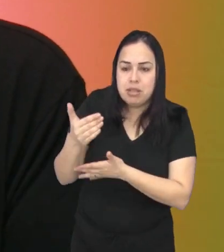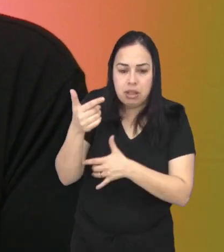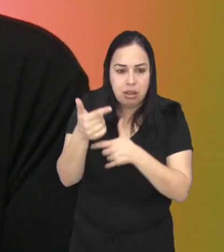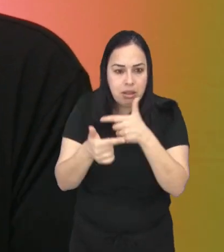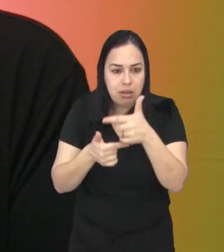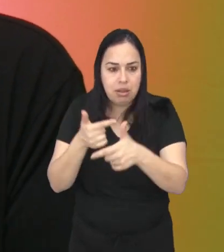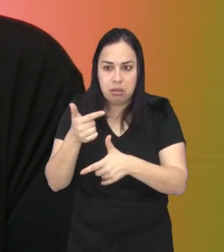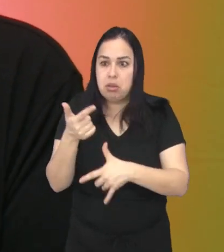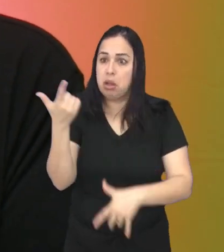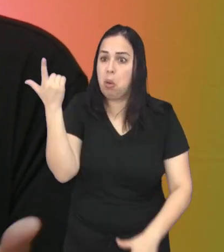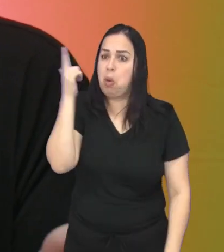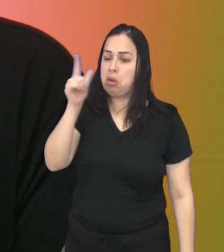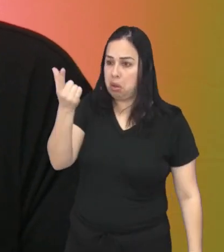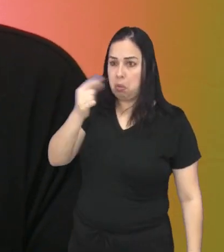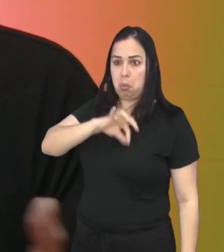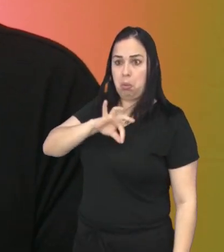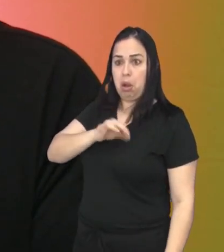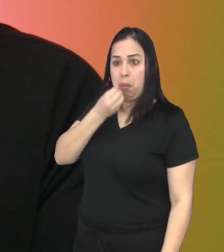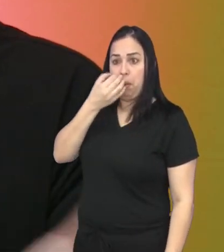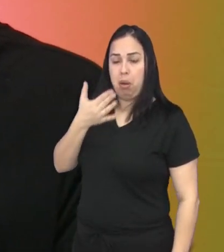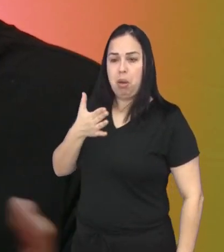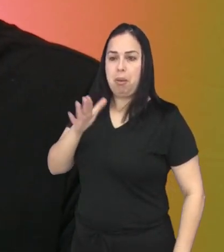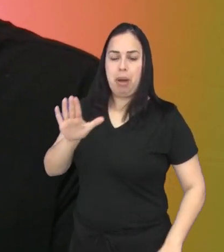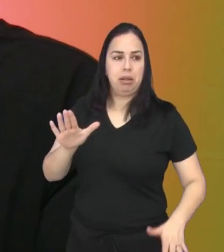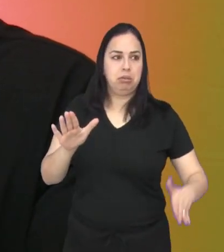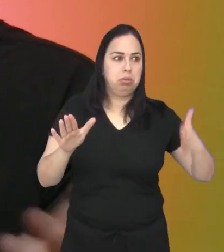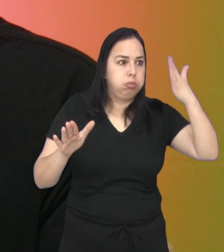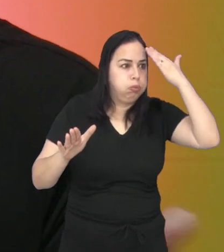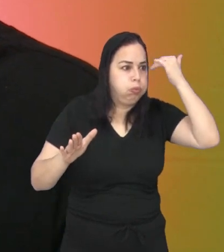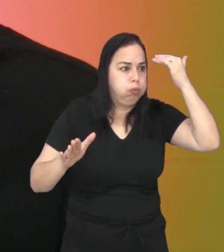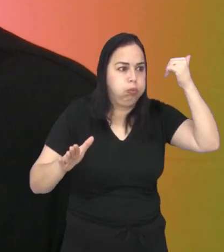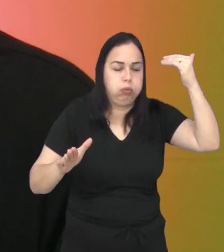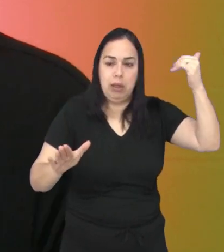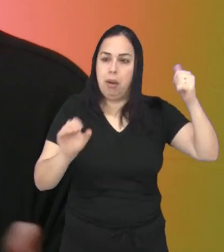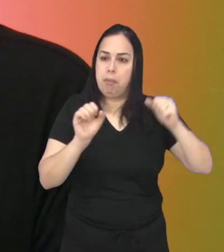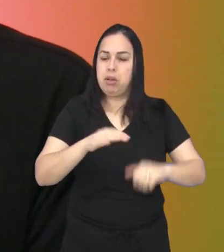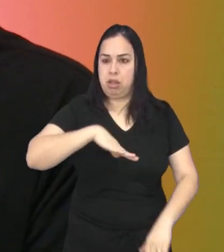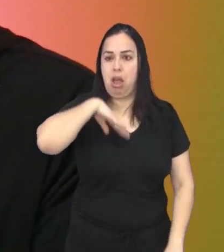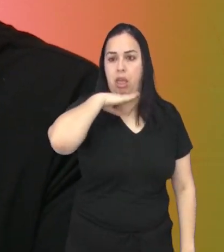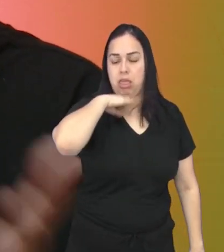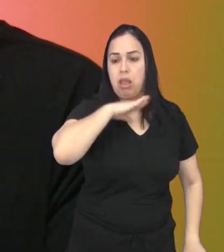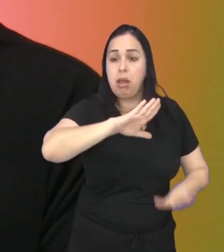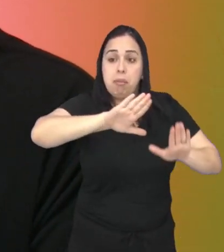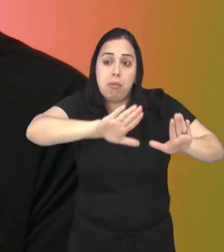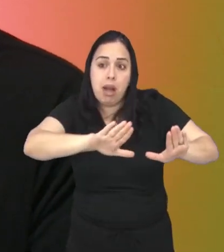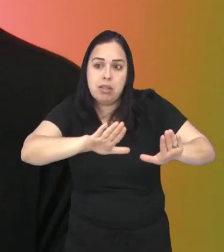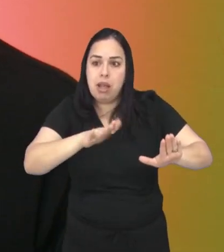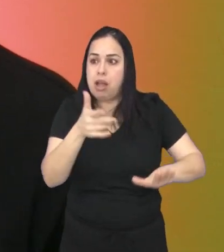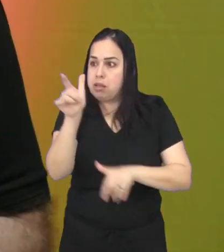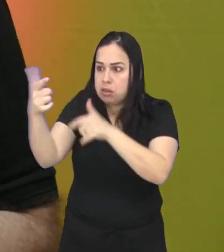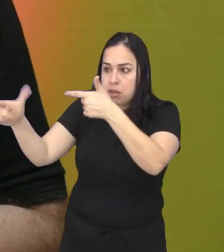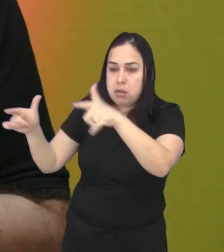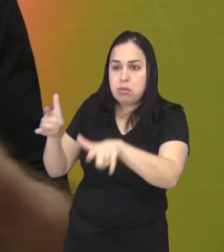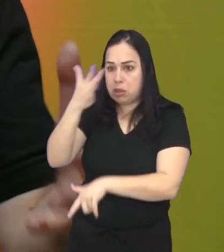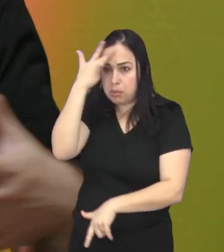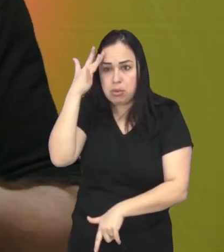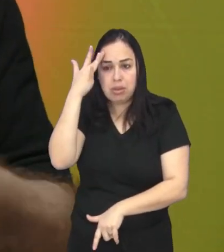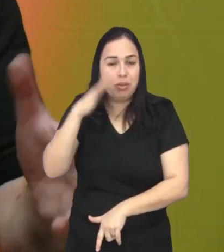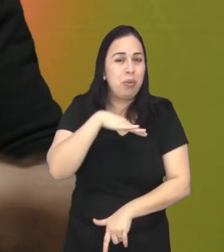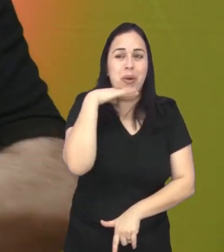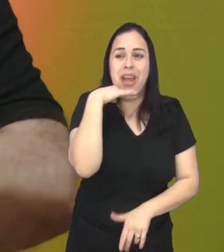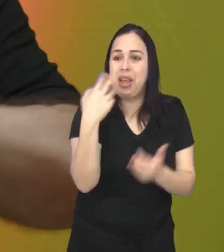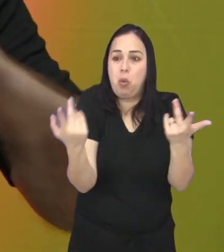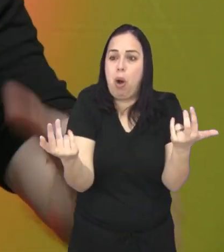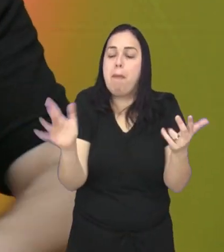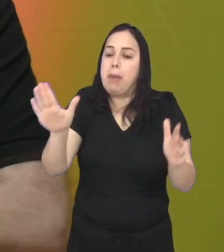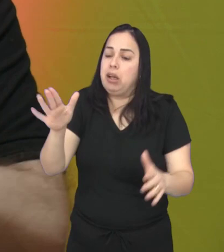mas dá pra ganhar bem, viver bem, e não tem, você pode ser a Anitta se você quiser, mas tem gente que não são a Anitta e que vivem bem. E aí, enfim,